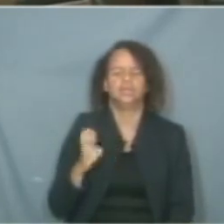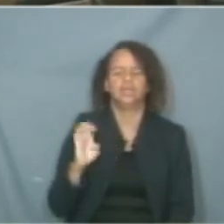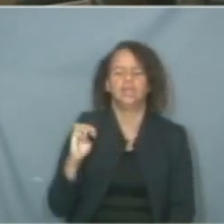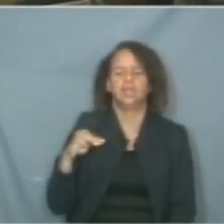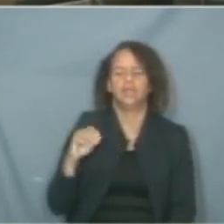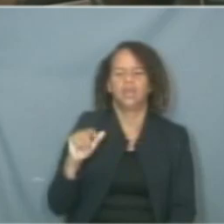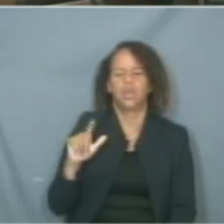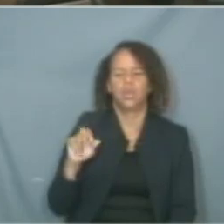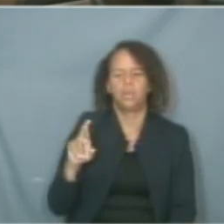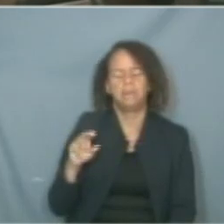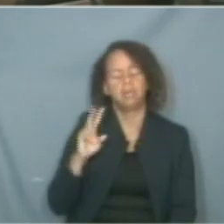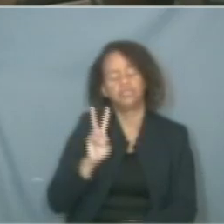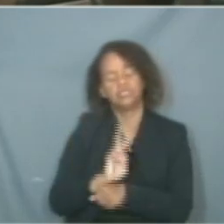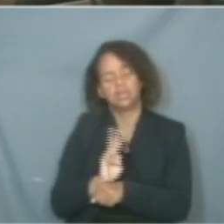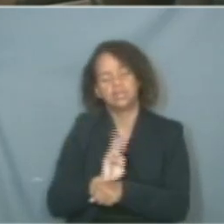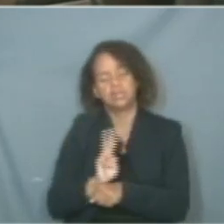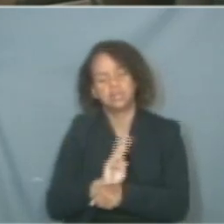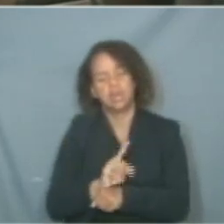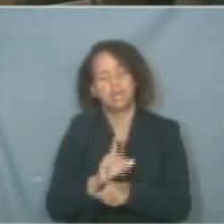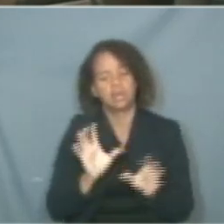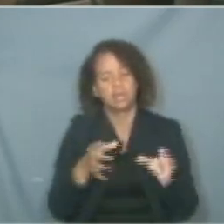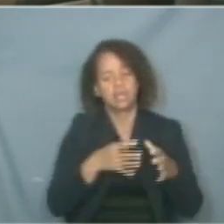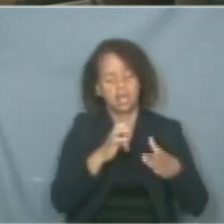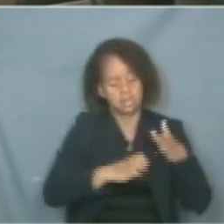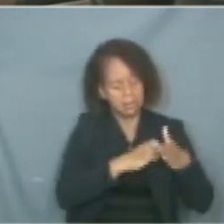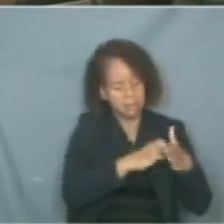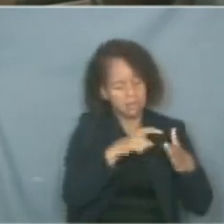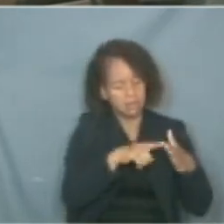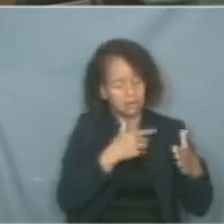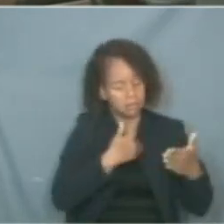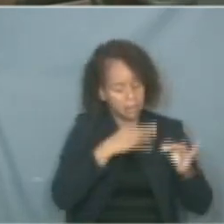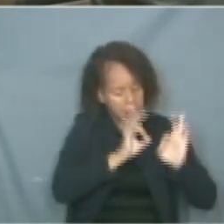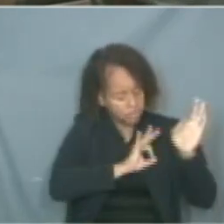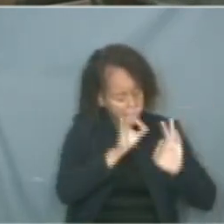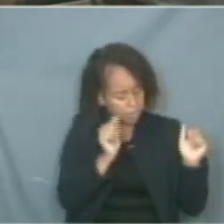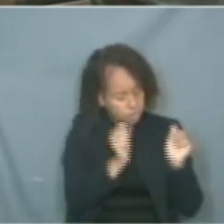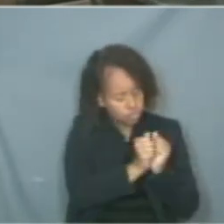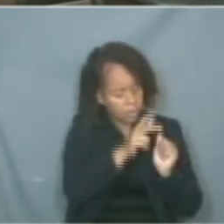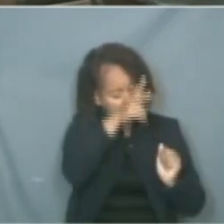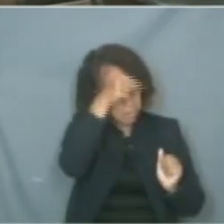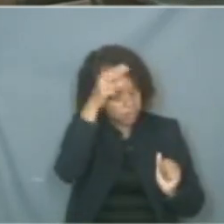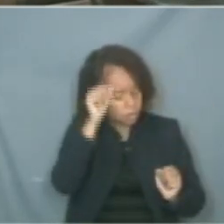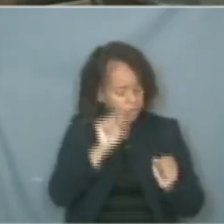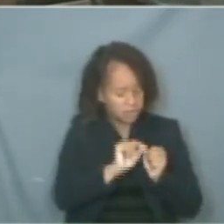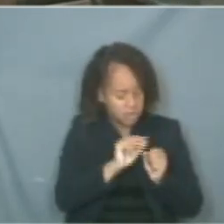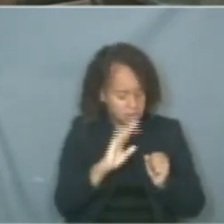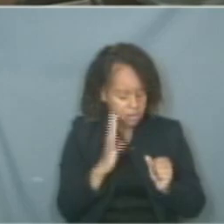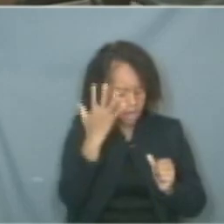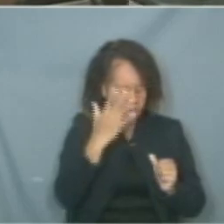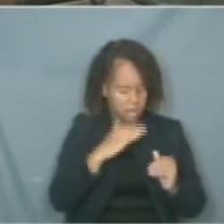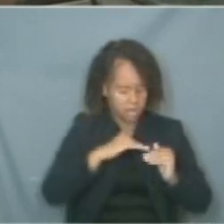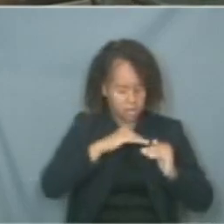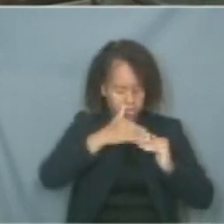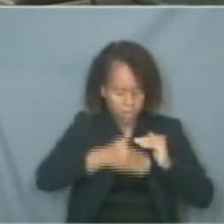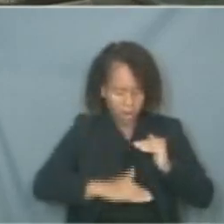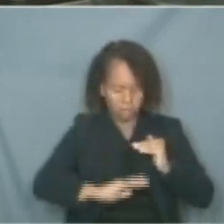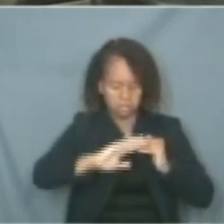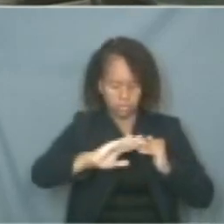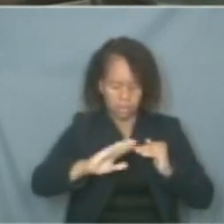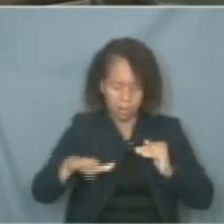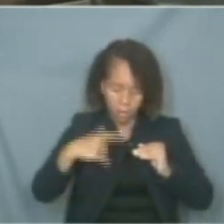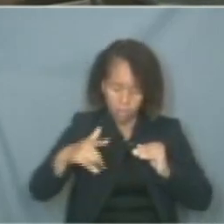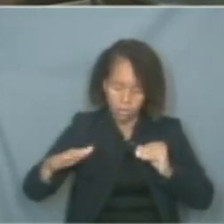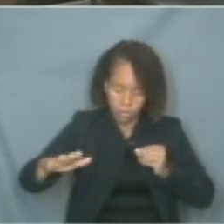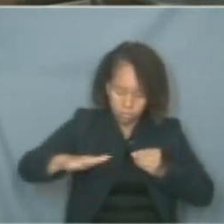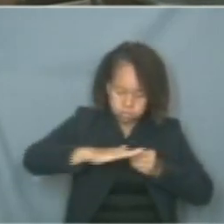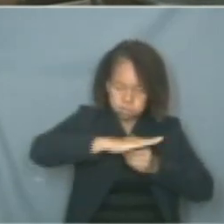possa fiscalizar, que as concessionárias tenham planejamento junto à prefeitura para executar essas aberturas e também o fechamento